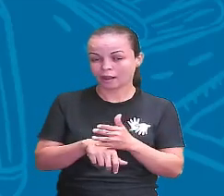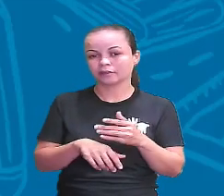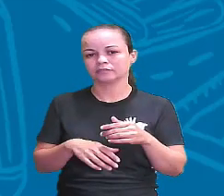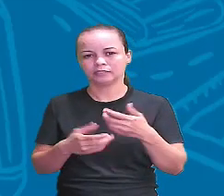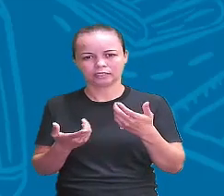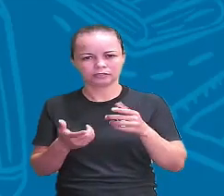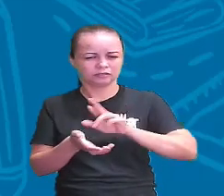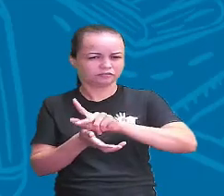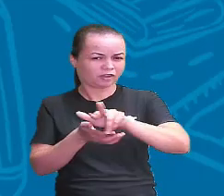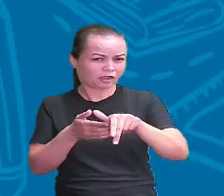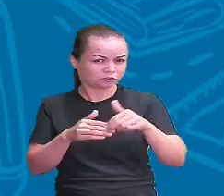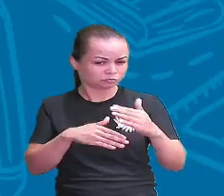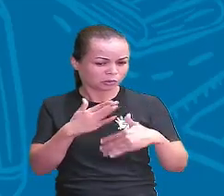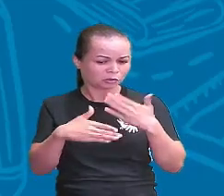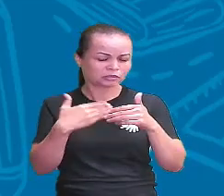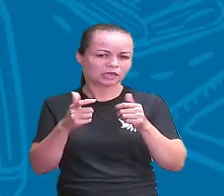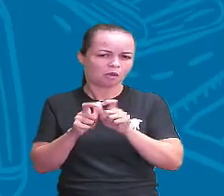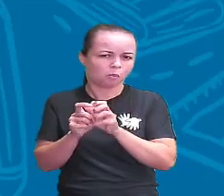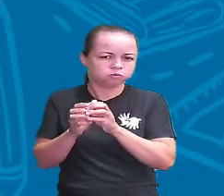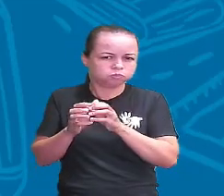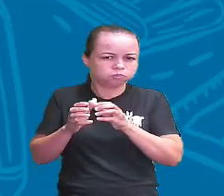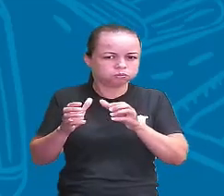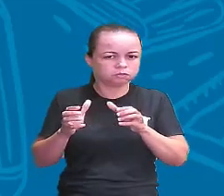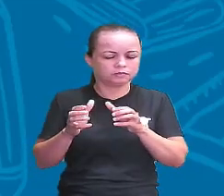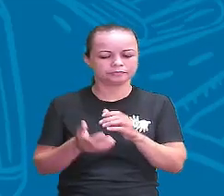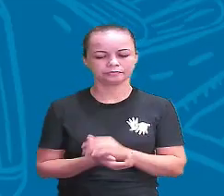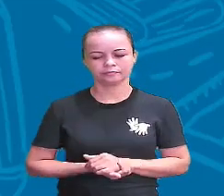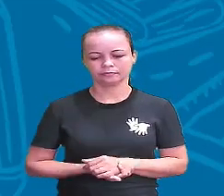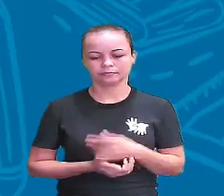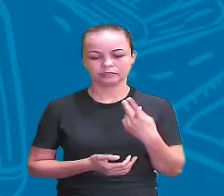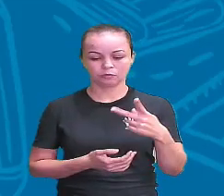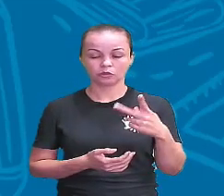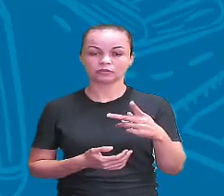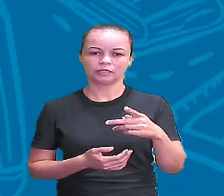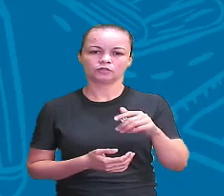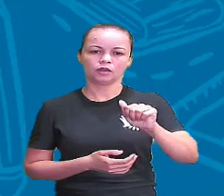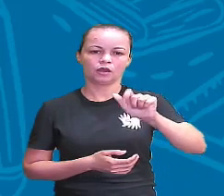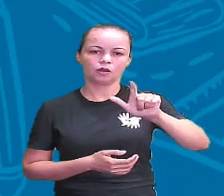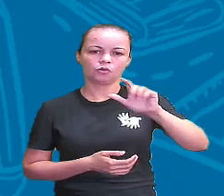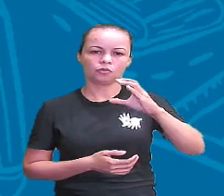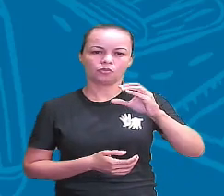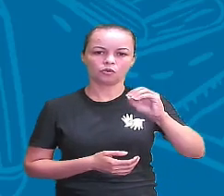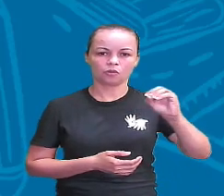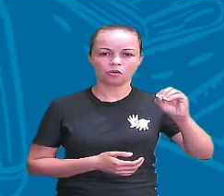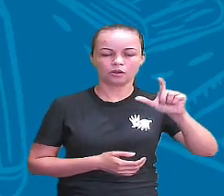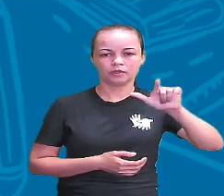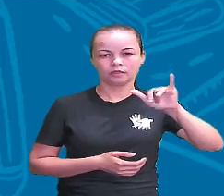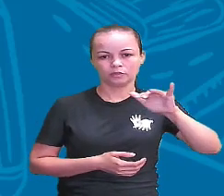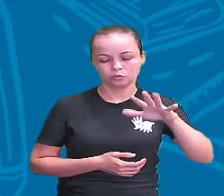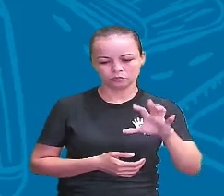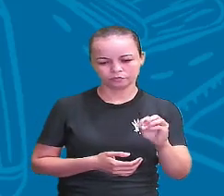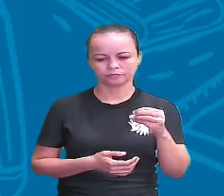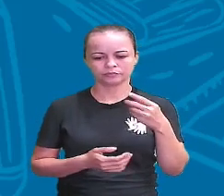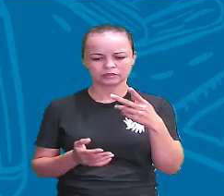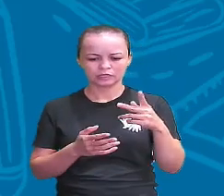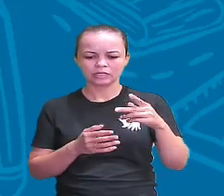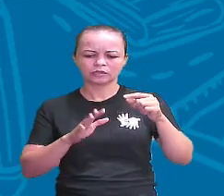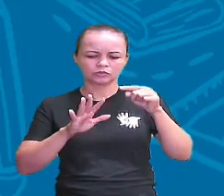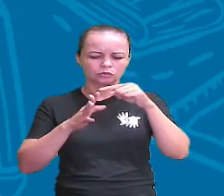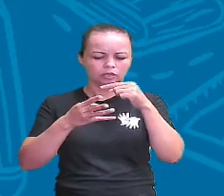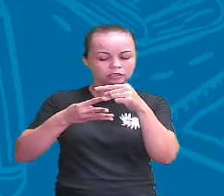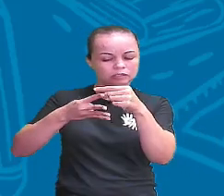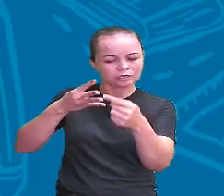são fermentativos. Mas eu vou destacar esse aí, ó, o processo alcoólico, tá? O processo lático, o processo acético e o